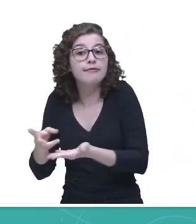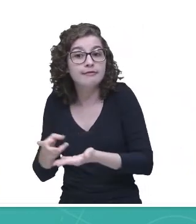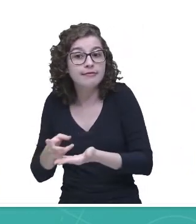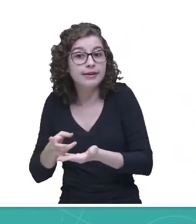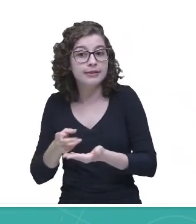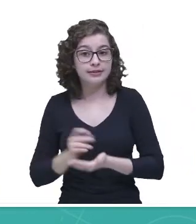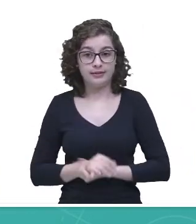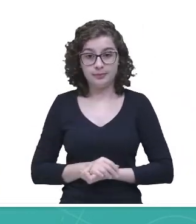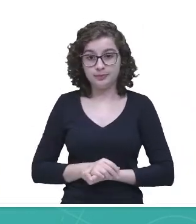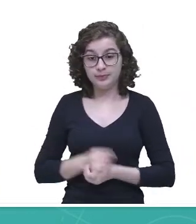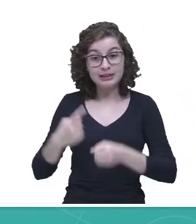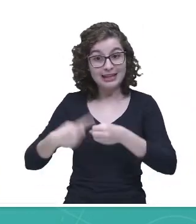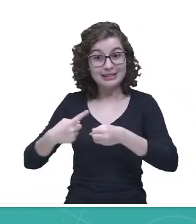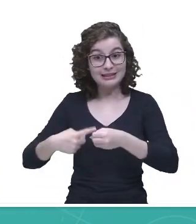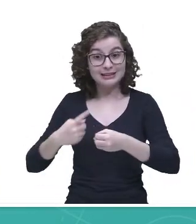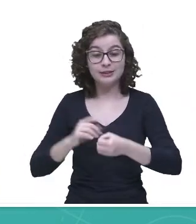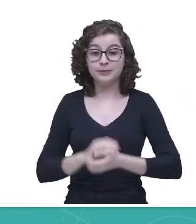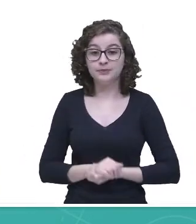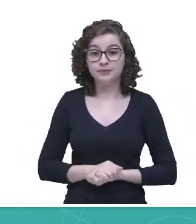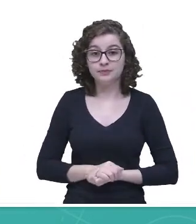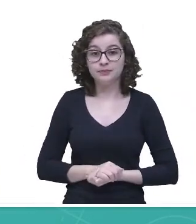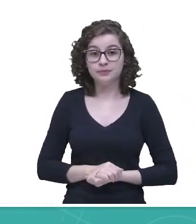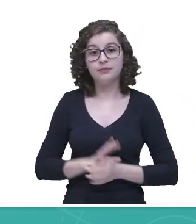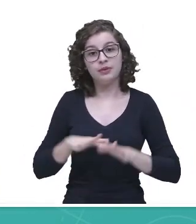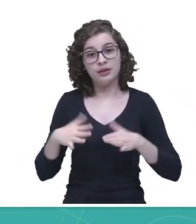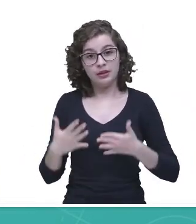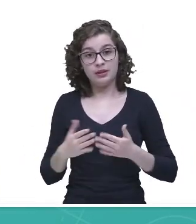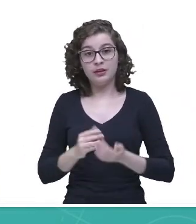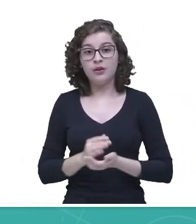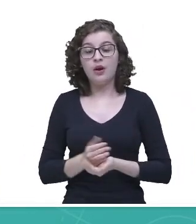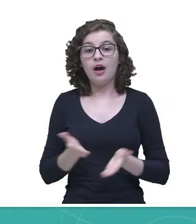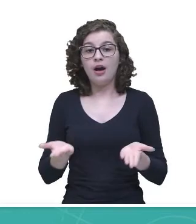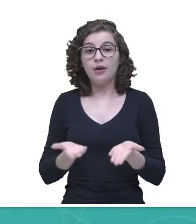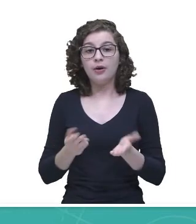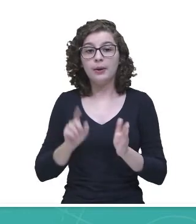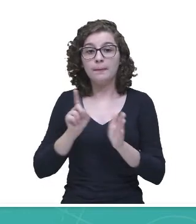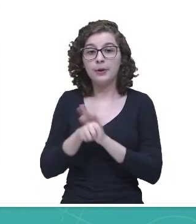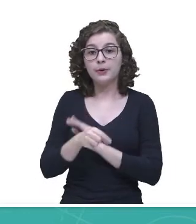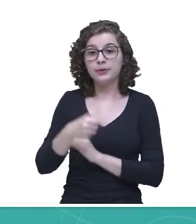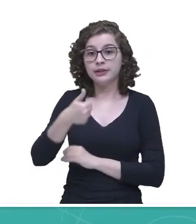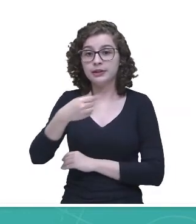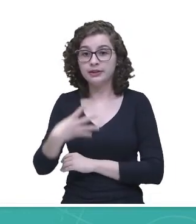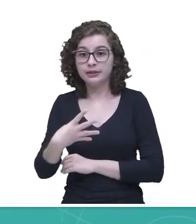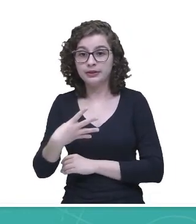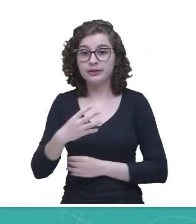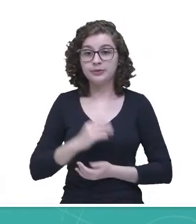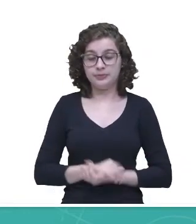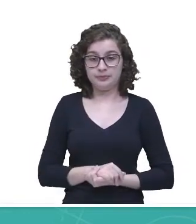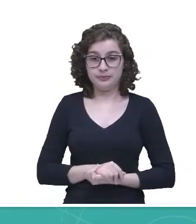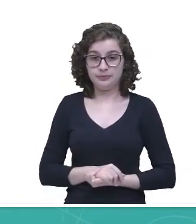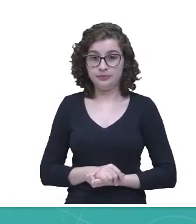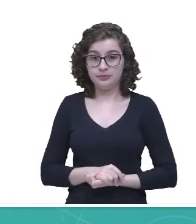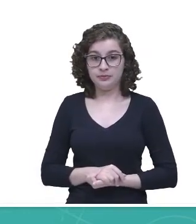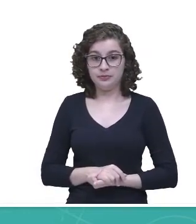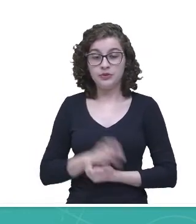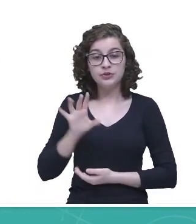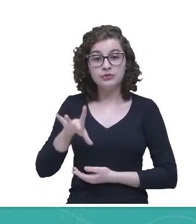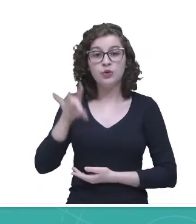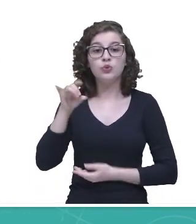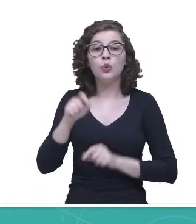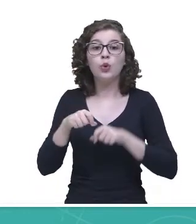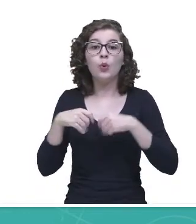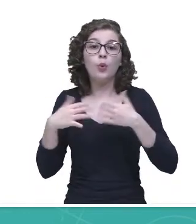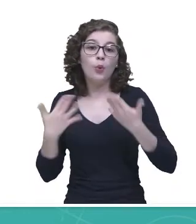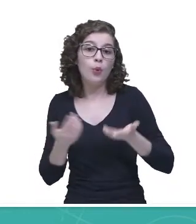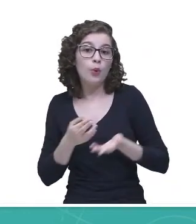daquela cidade. Então, essa foi a nossa questão de número 13 e agora a questão de número 14. Aí vocês iriam marcar a